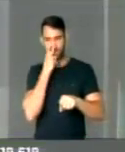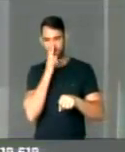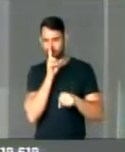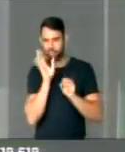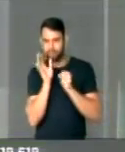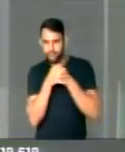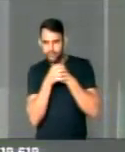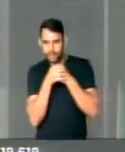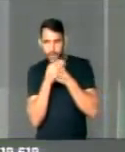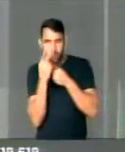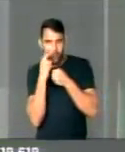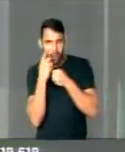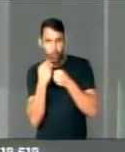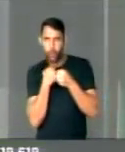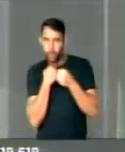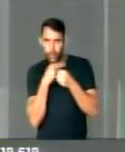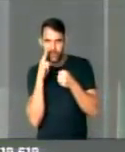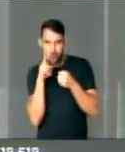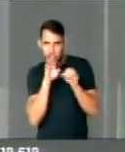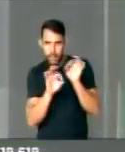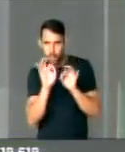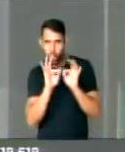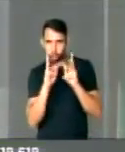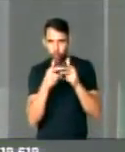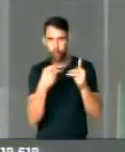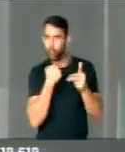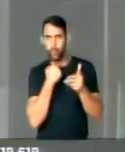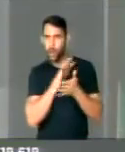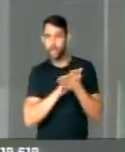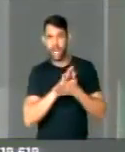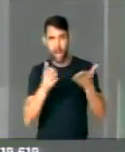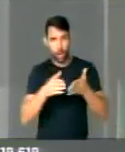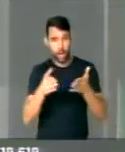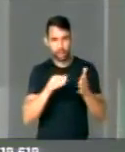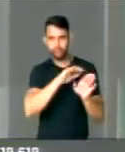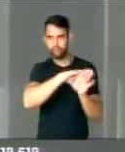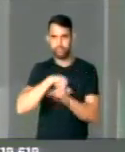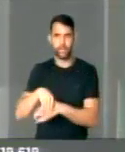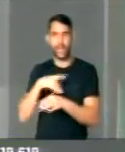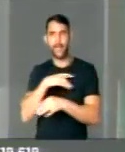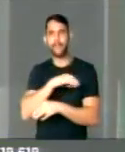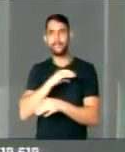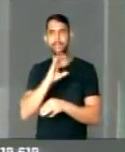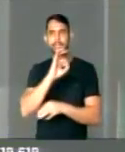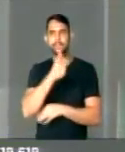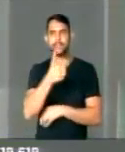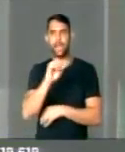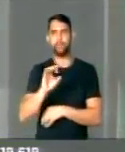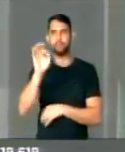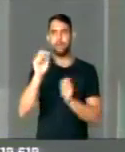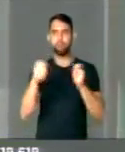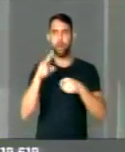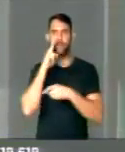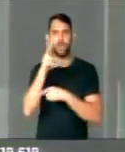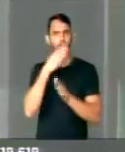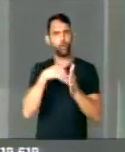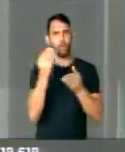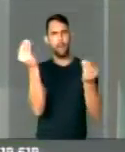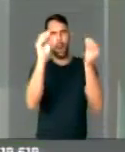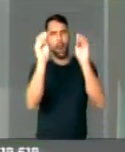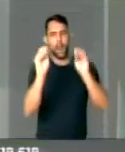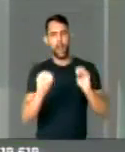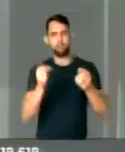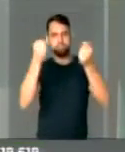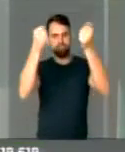tapa-olho. Você não pode olhar tudo, você não podia olhar tudo. Isso agora é uma página triste do passado, e o que o governo Flávio Dino